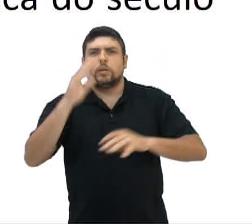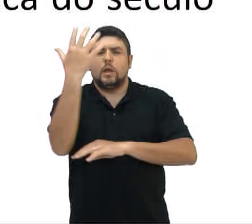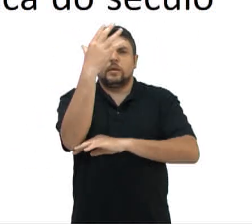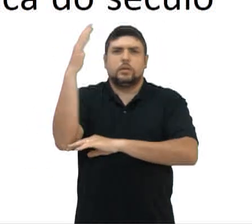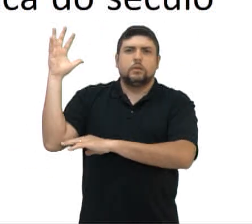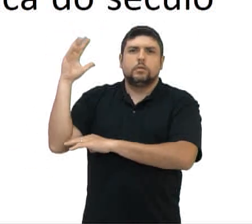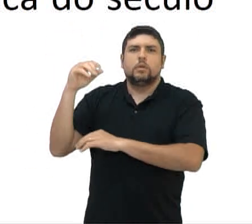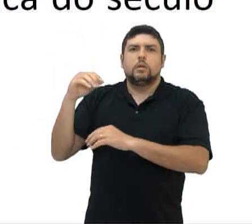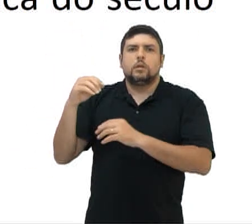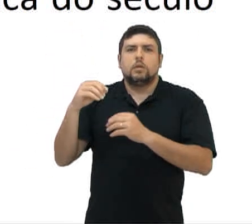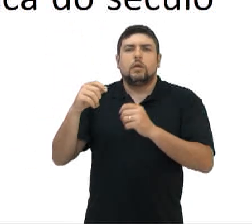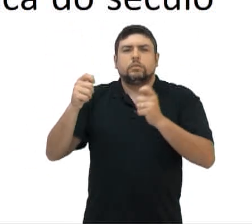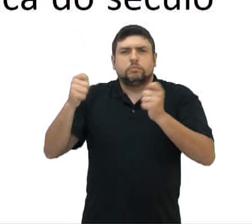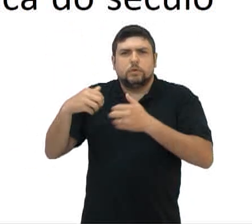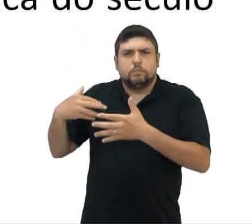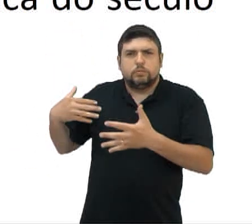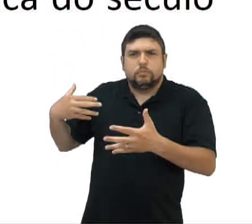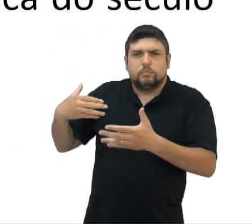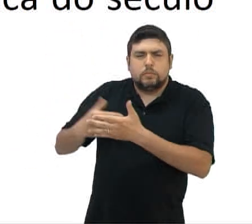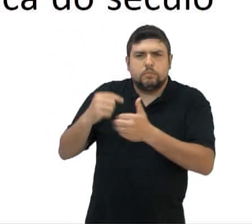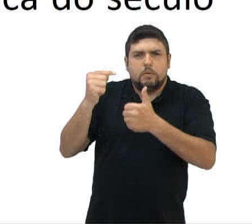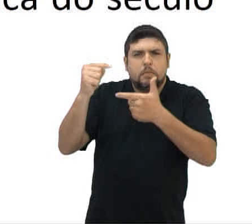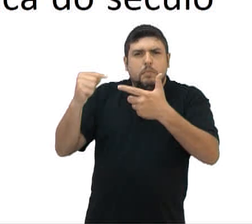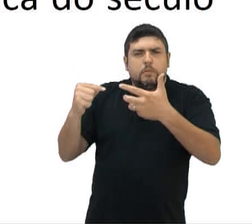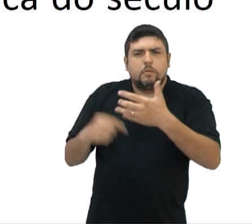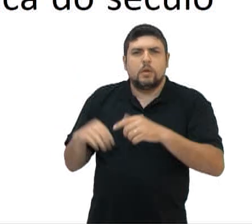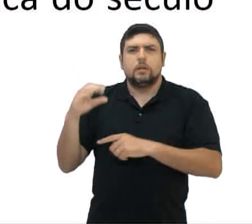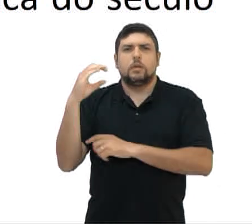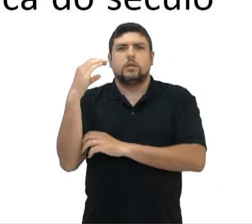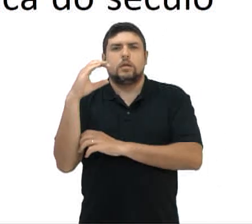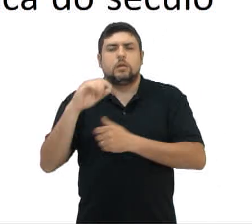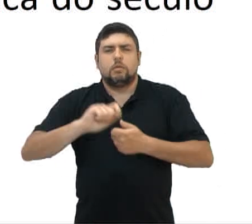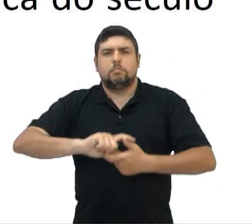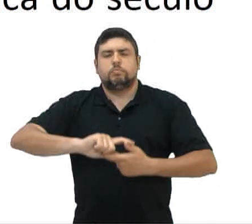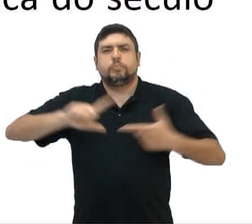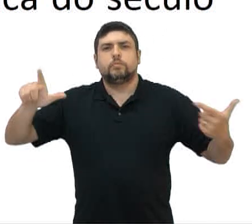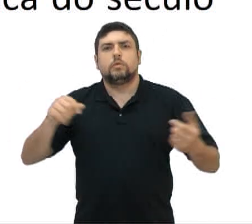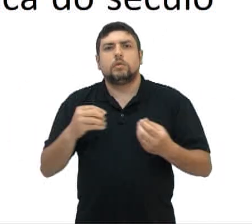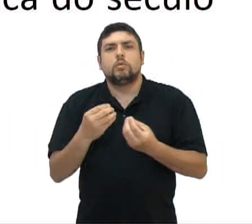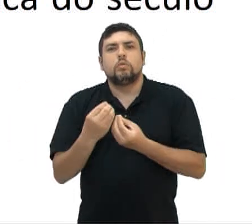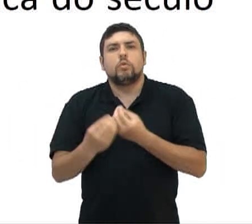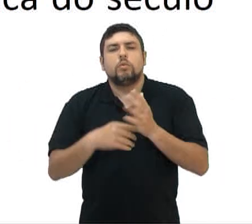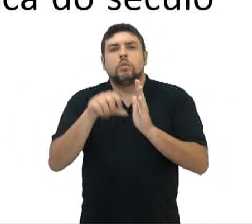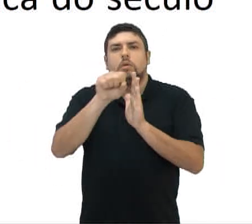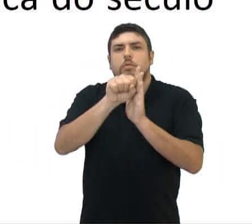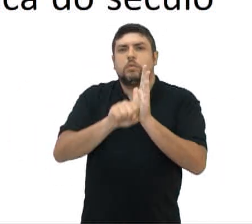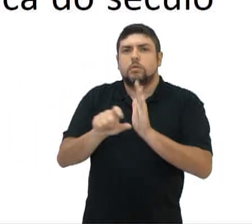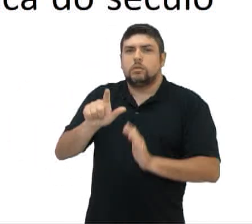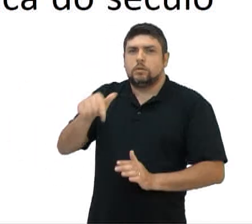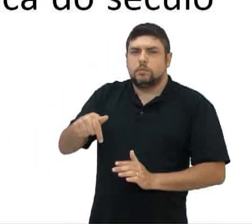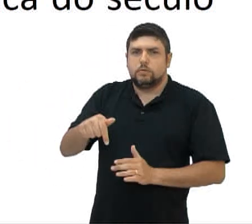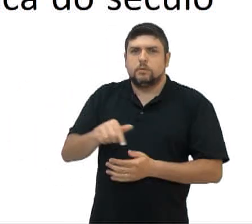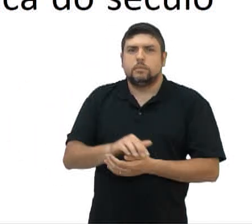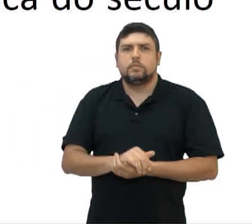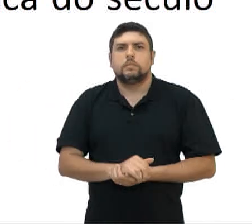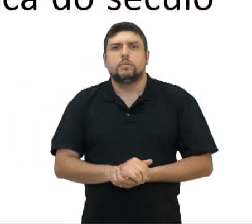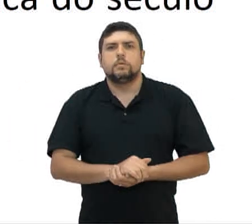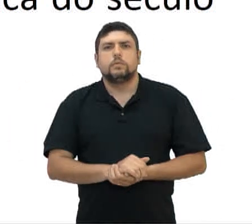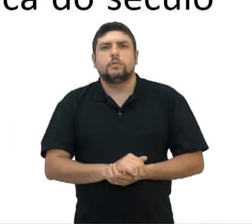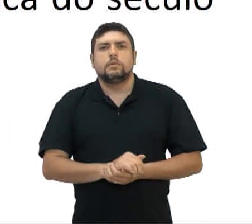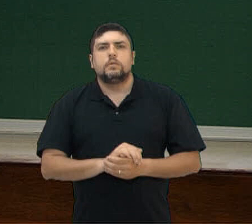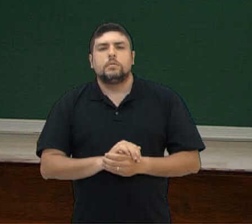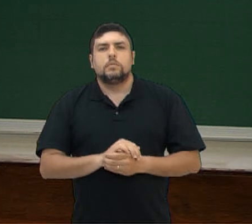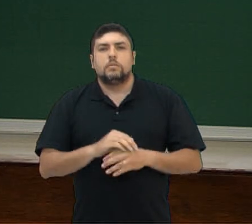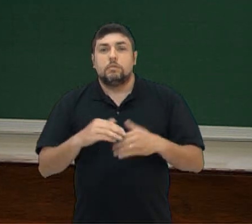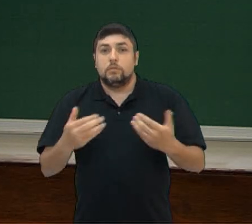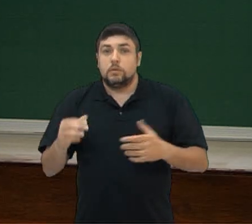o alicerce da ciência moderna que se forjou sob o signo da Revolução Científica do século XVII. Então, ciência tal